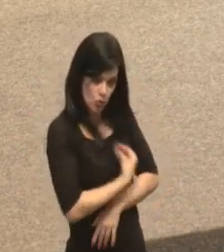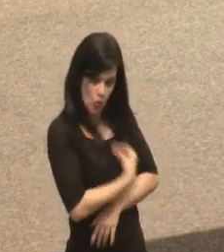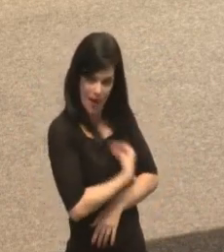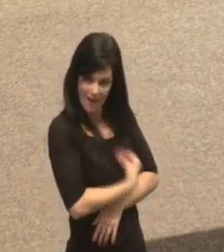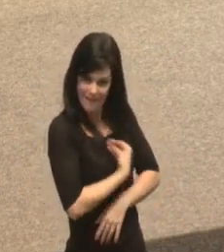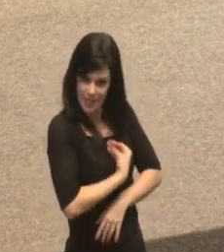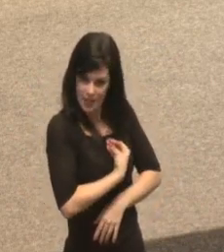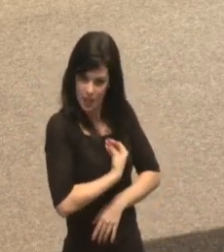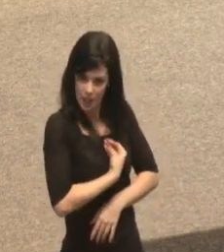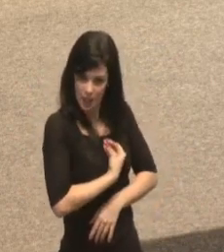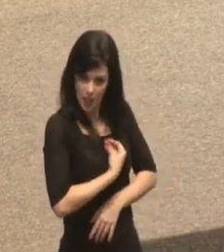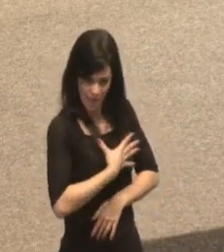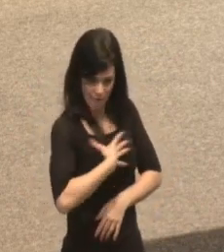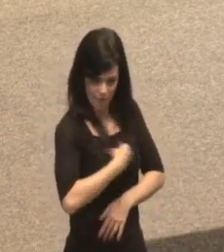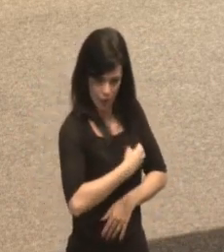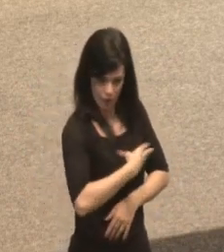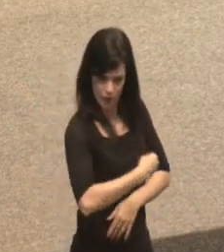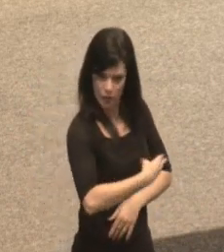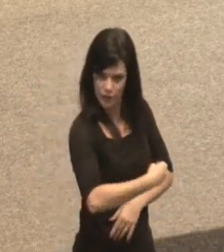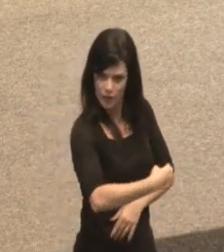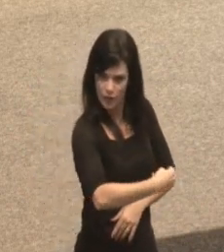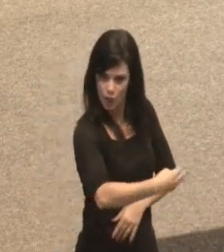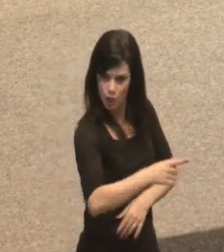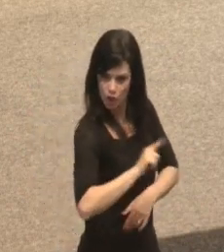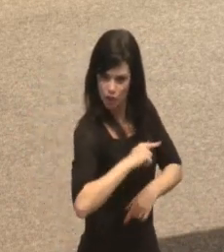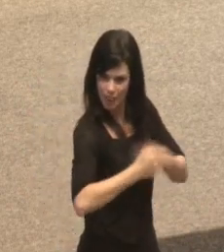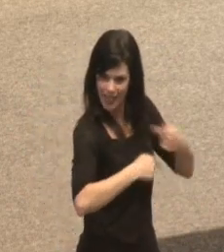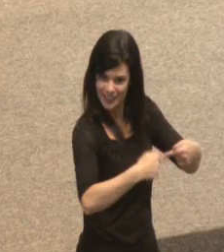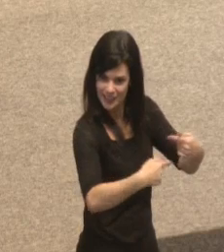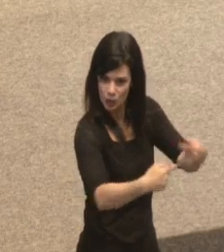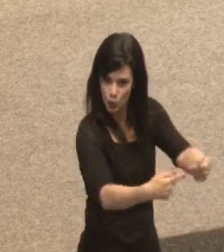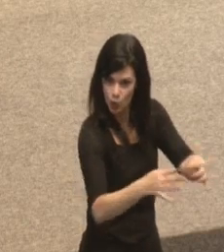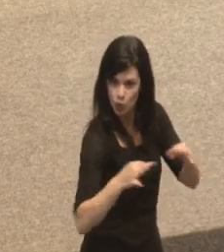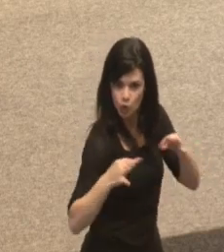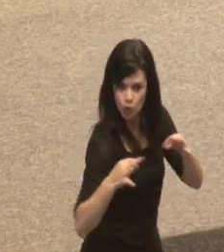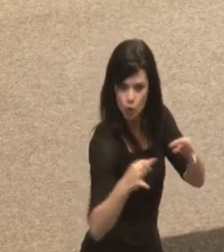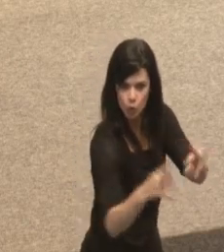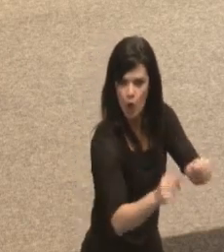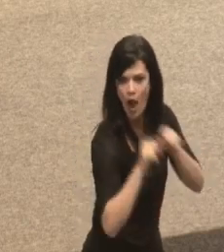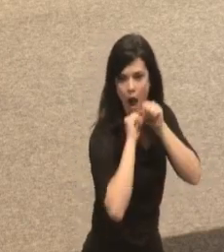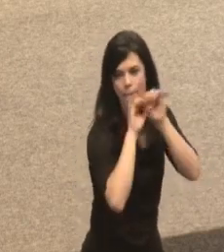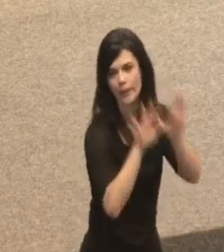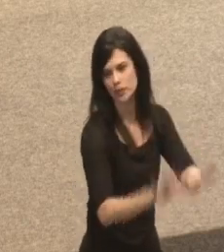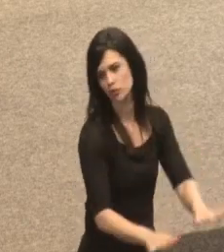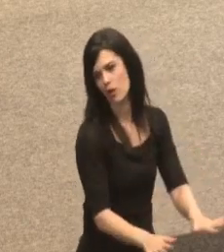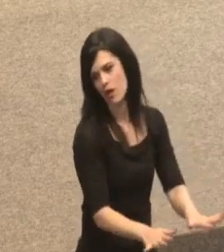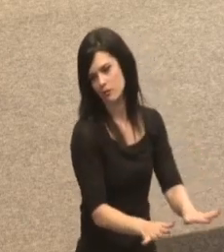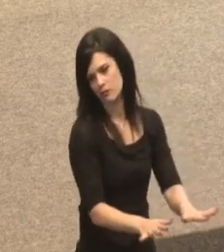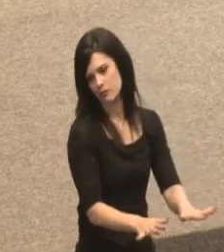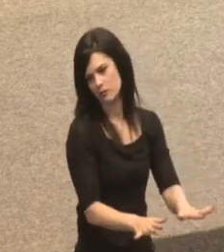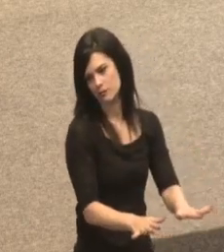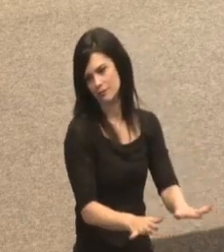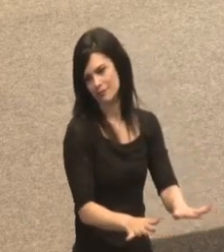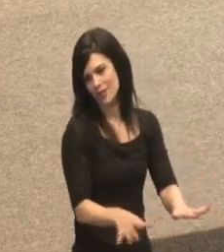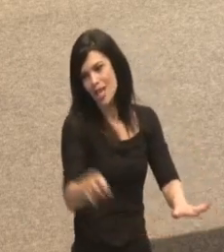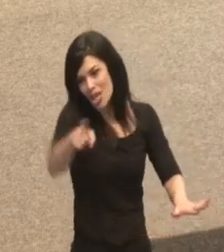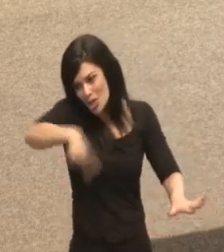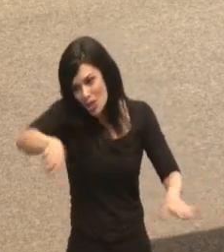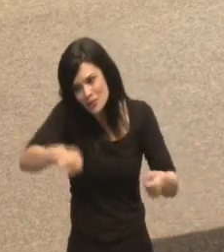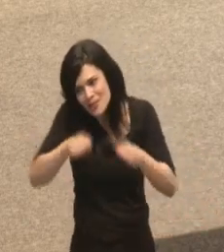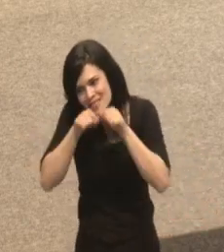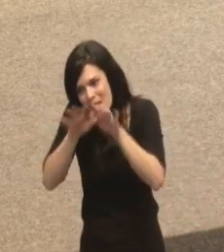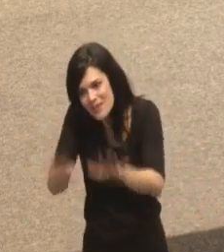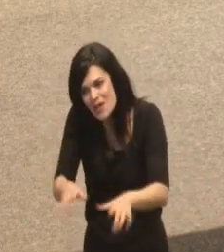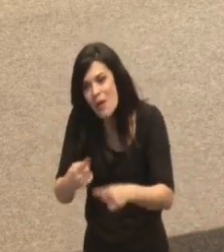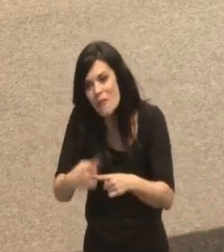tua descendência, na sua descendência, Abraão, todas as famílias da terra serão abençoadas. A nossa missão é ser bênção. Nós